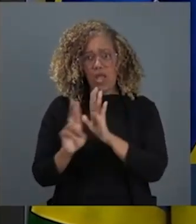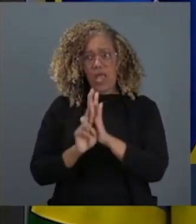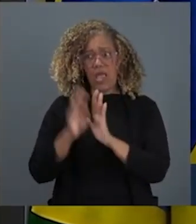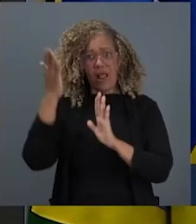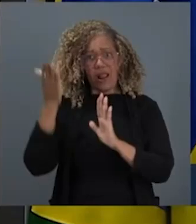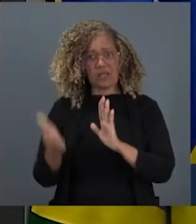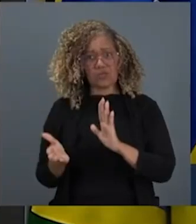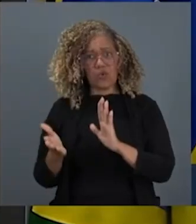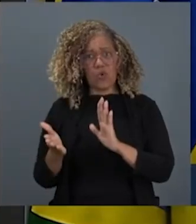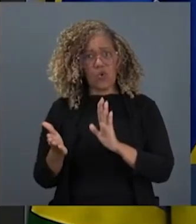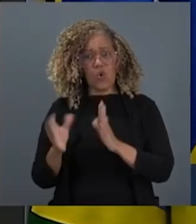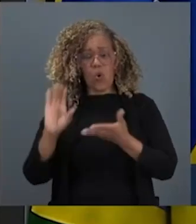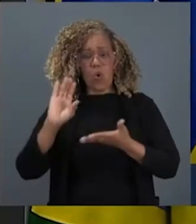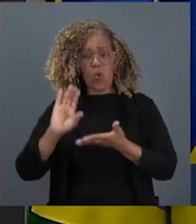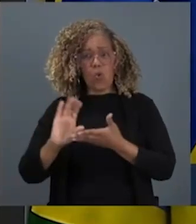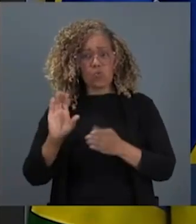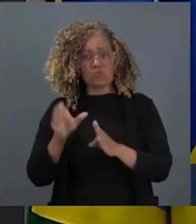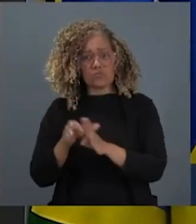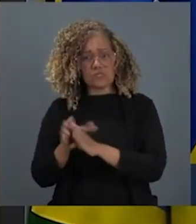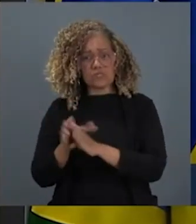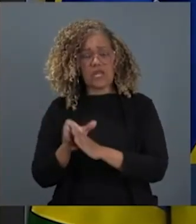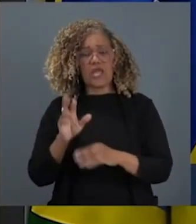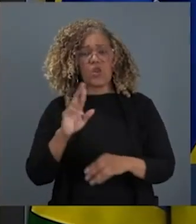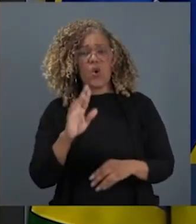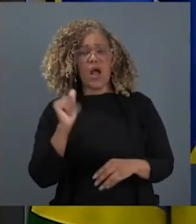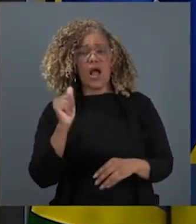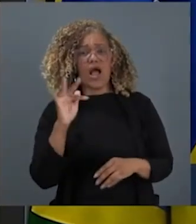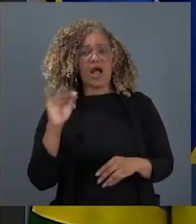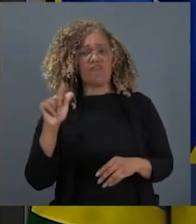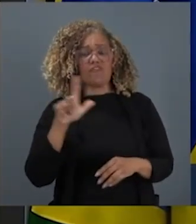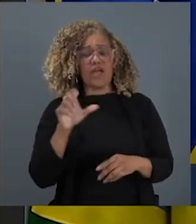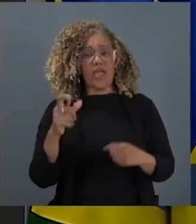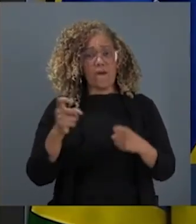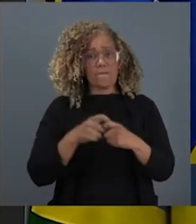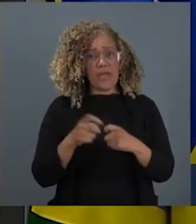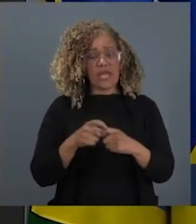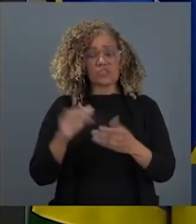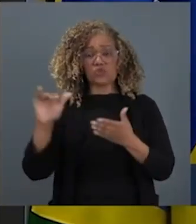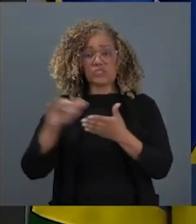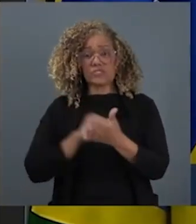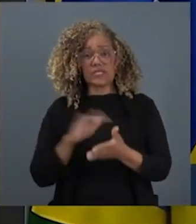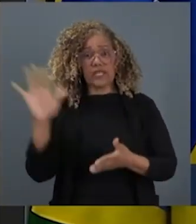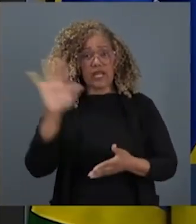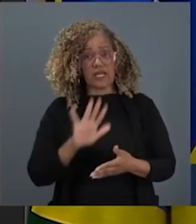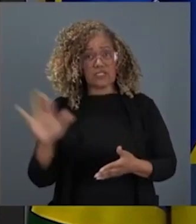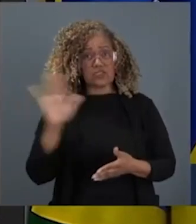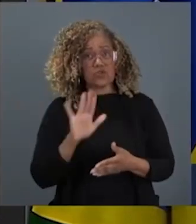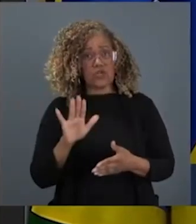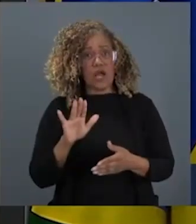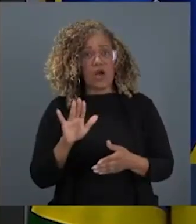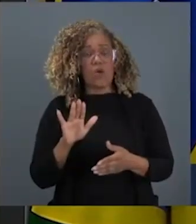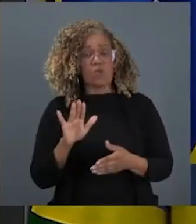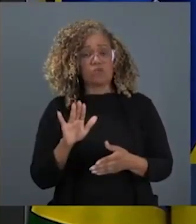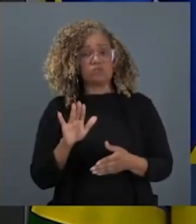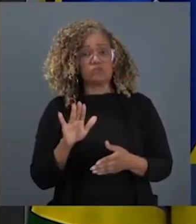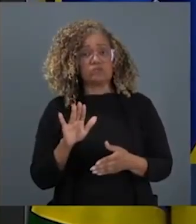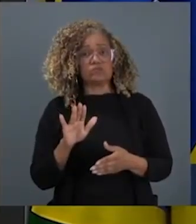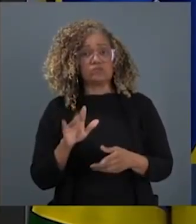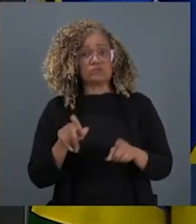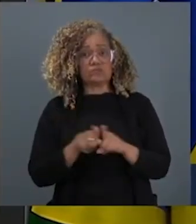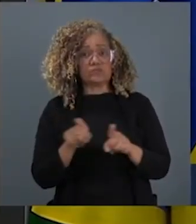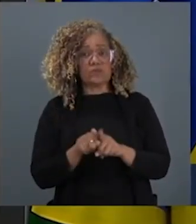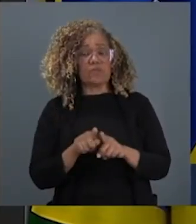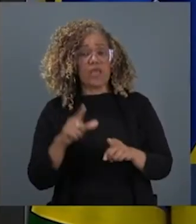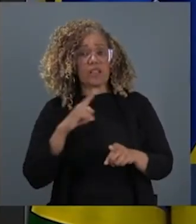atuante Conselheiro Rafael Câmara médico ex-secretário nacional de atenção primária à